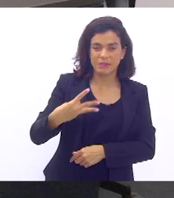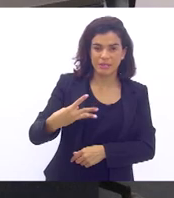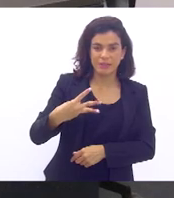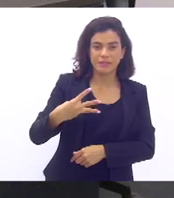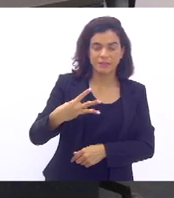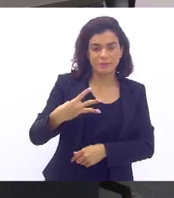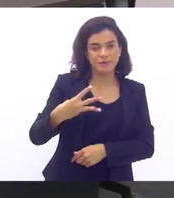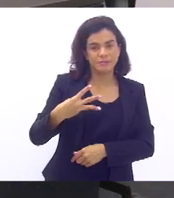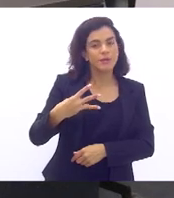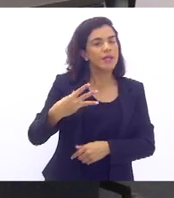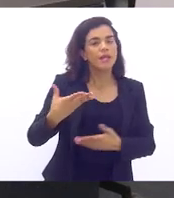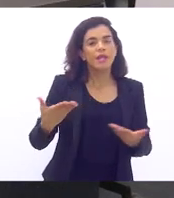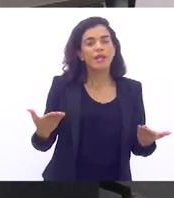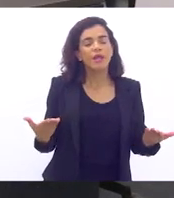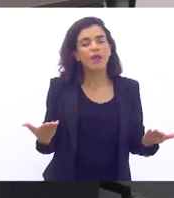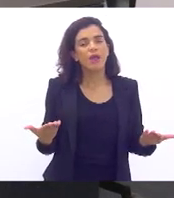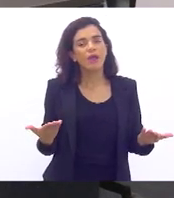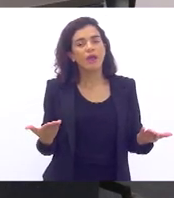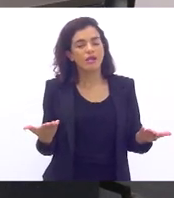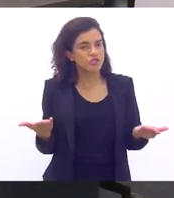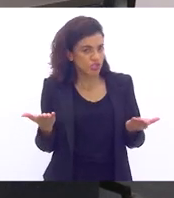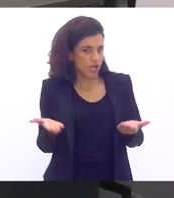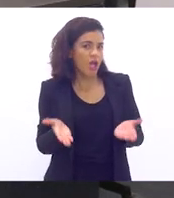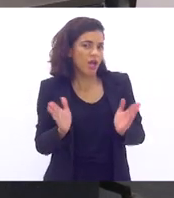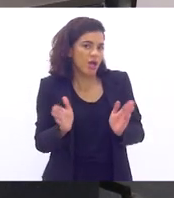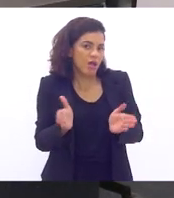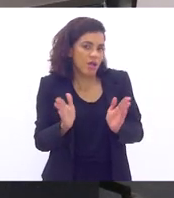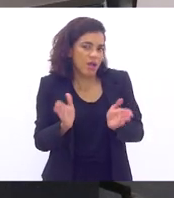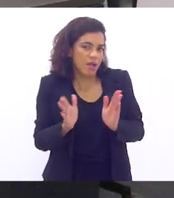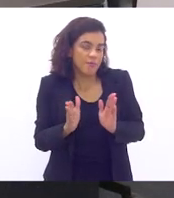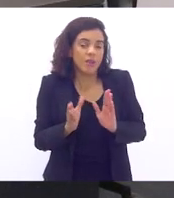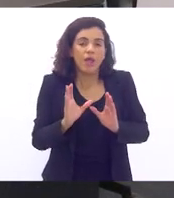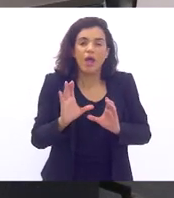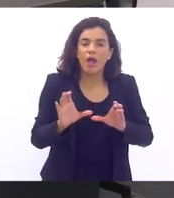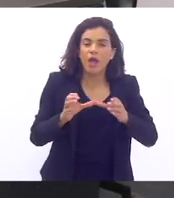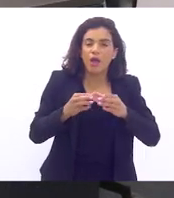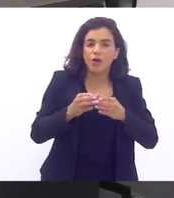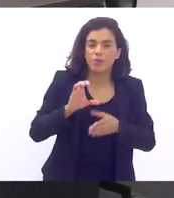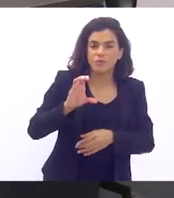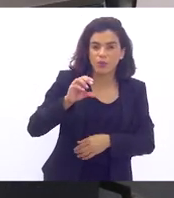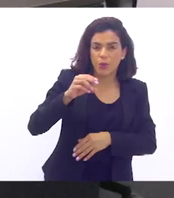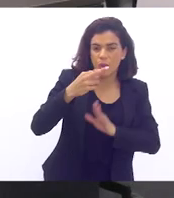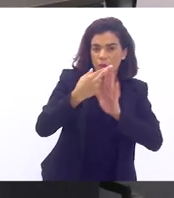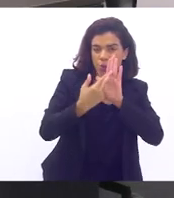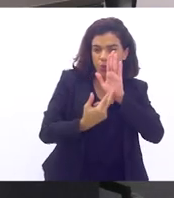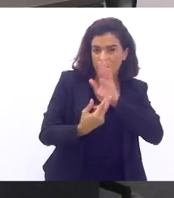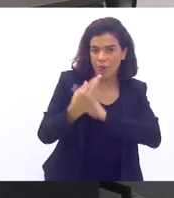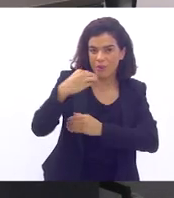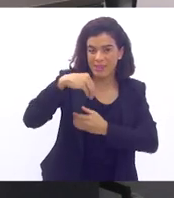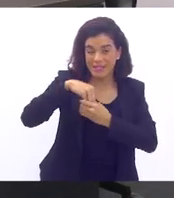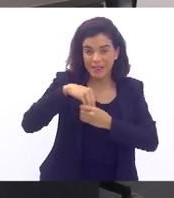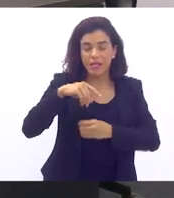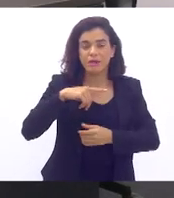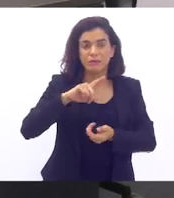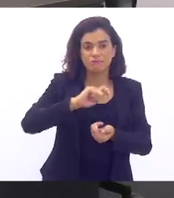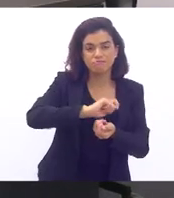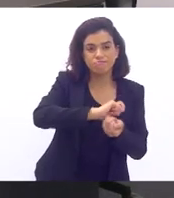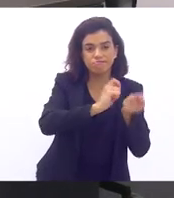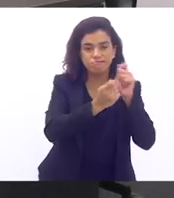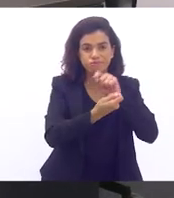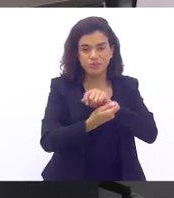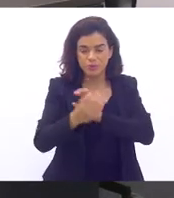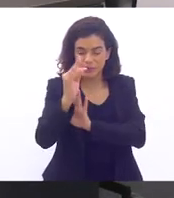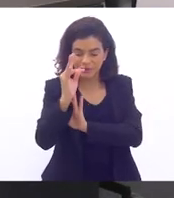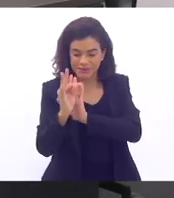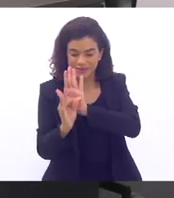isso acontece a comissão de normas internas ela transfere isso para o papel e se inicia